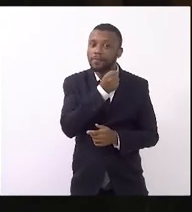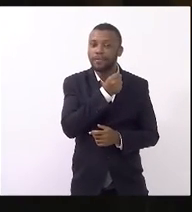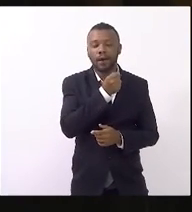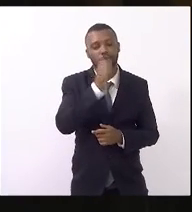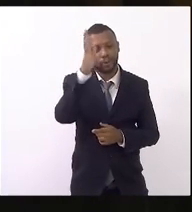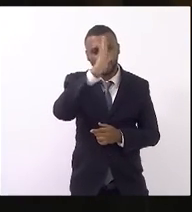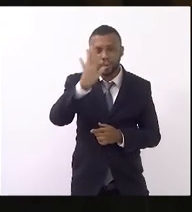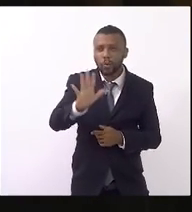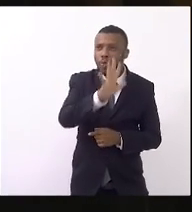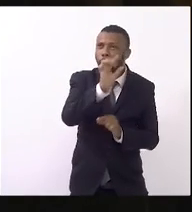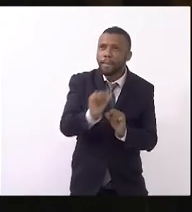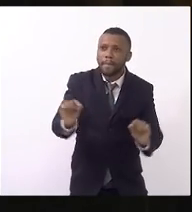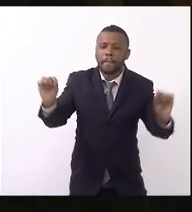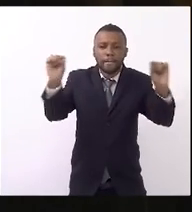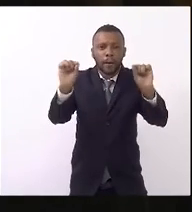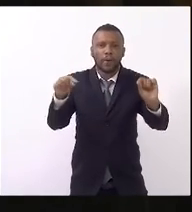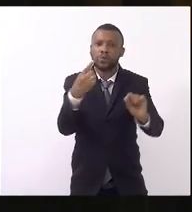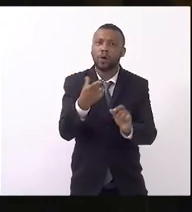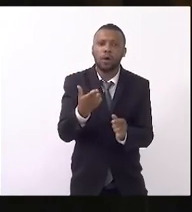país